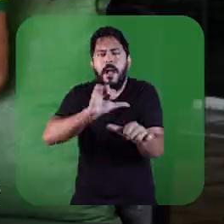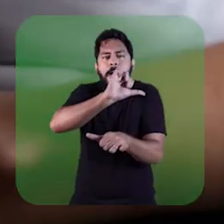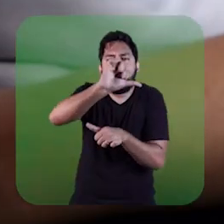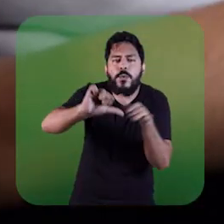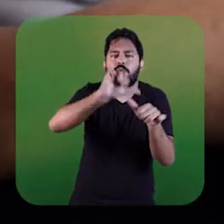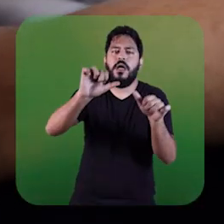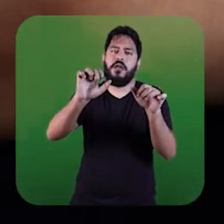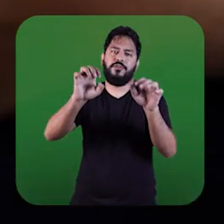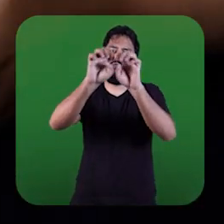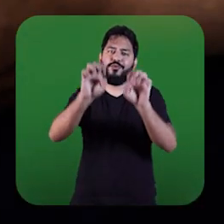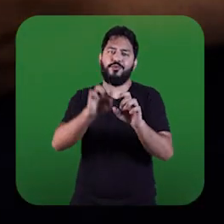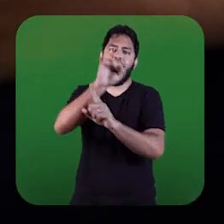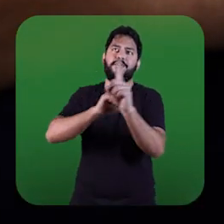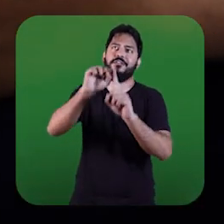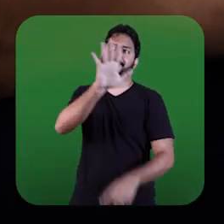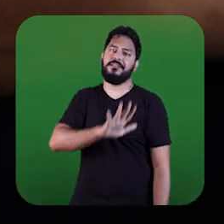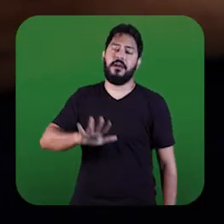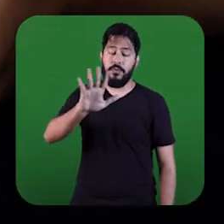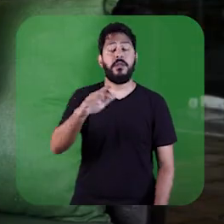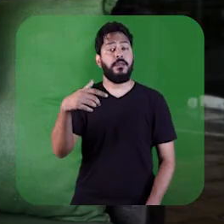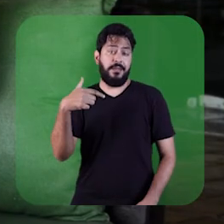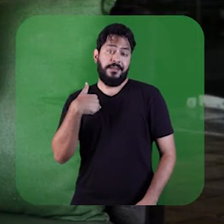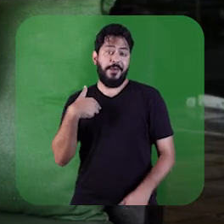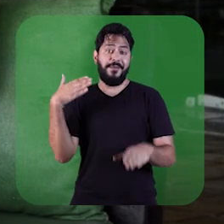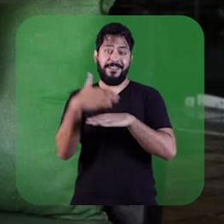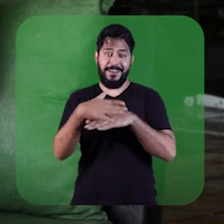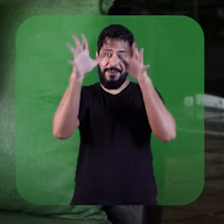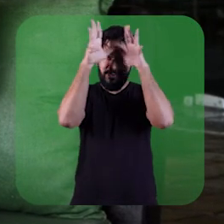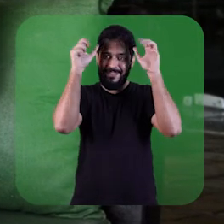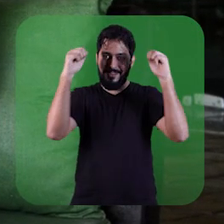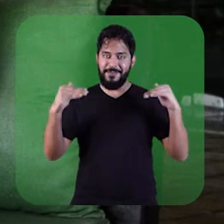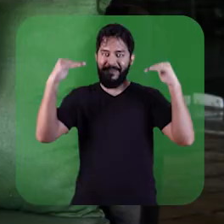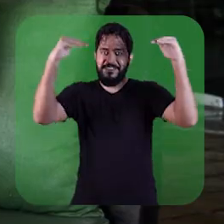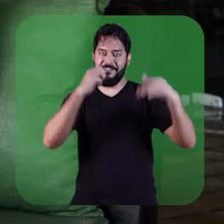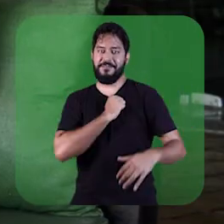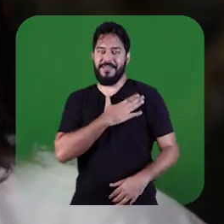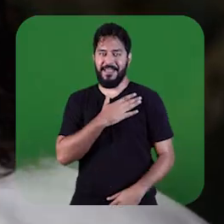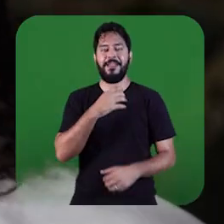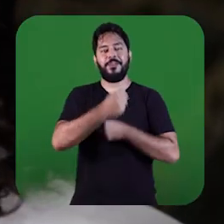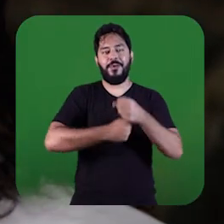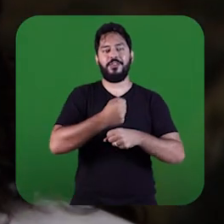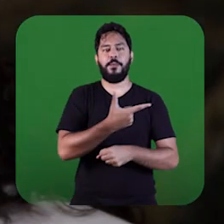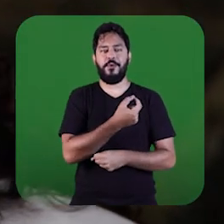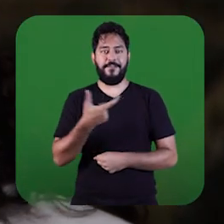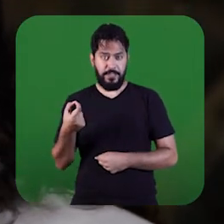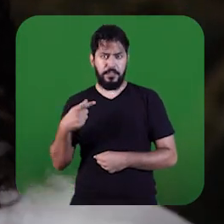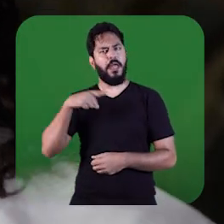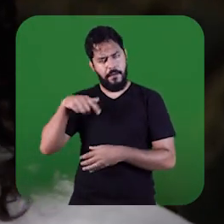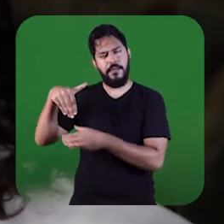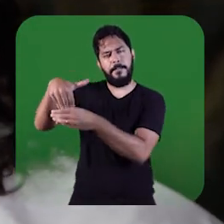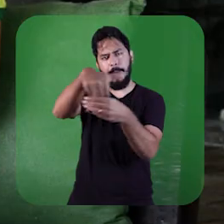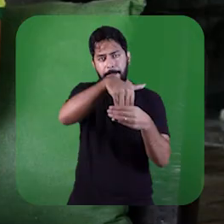né? E aí eu tomei só ciência, né, do CONSUP em 2020. E aí teve todo o processo, né,